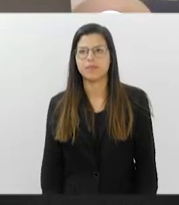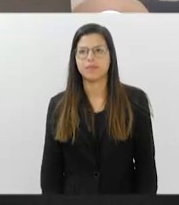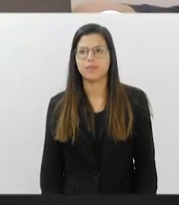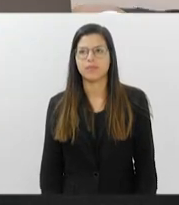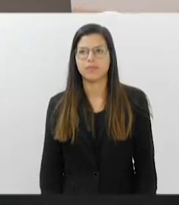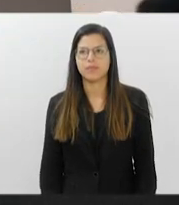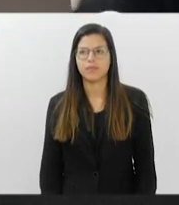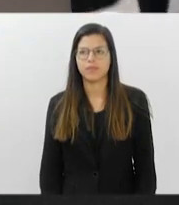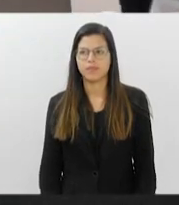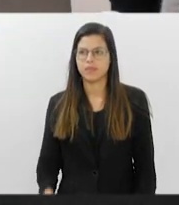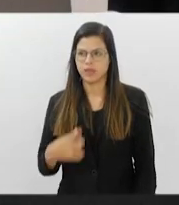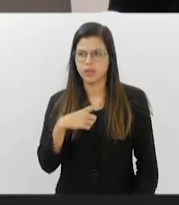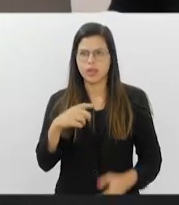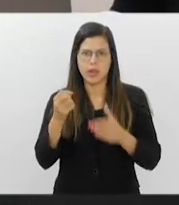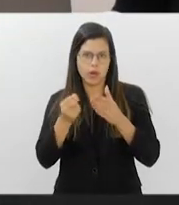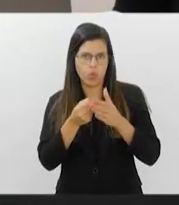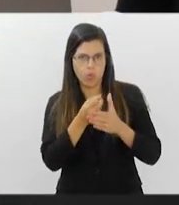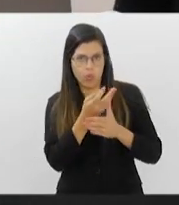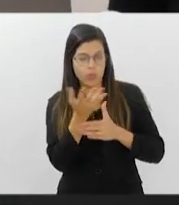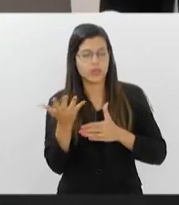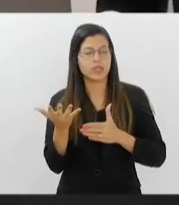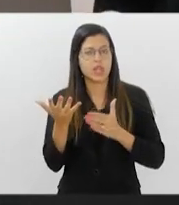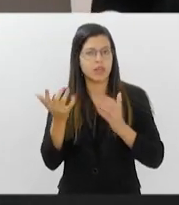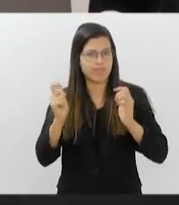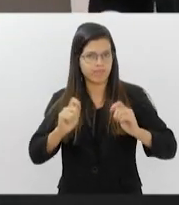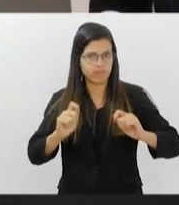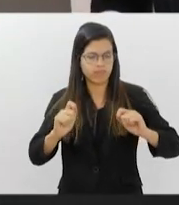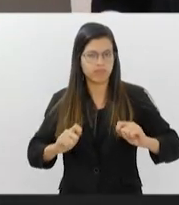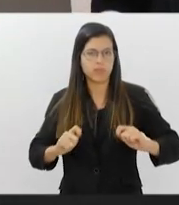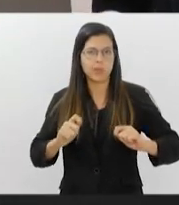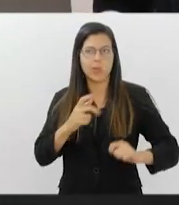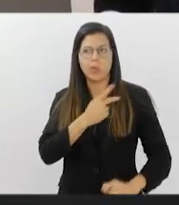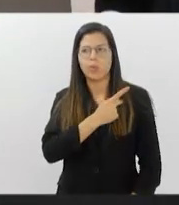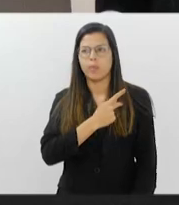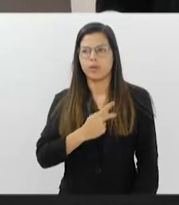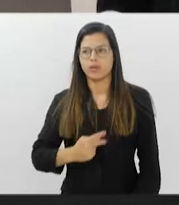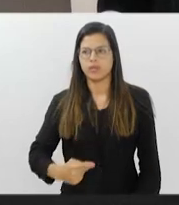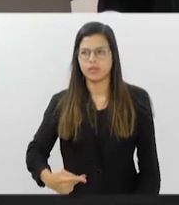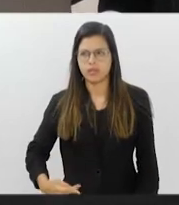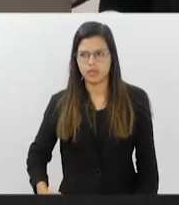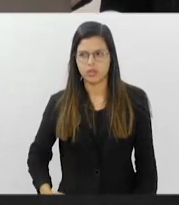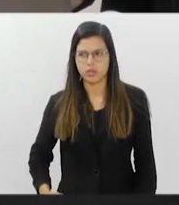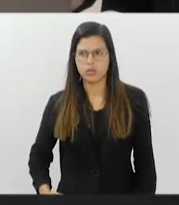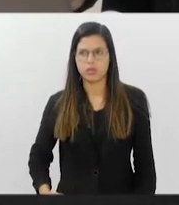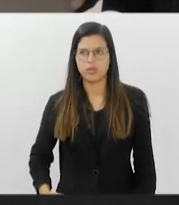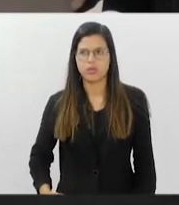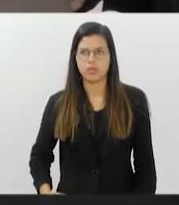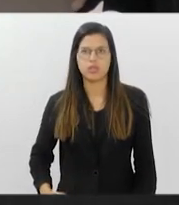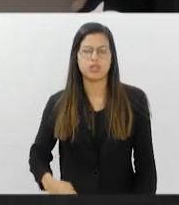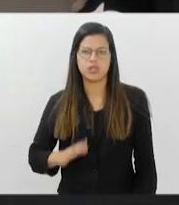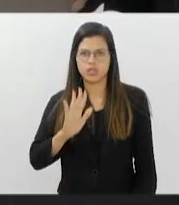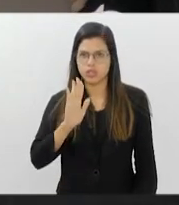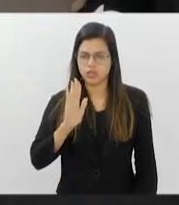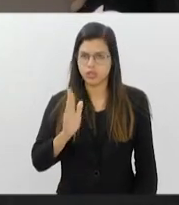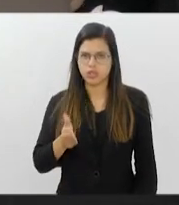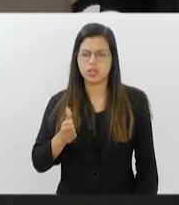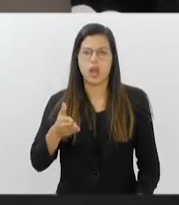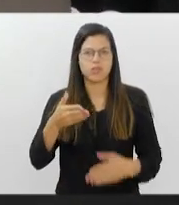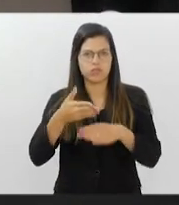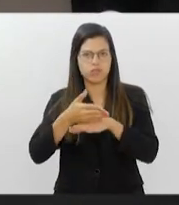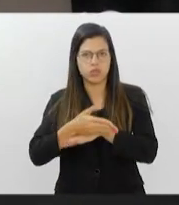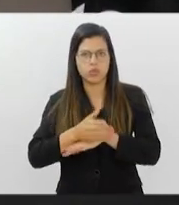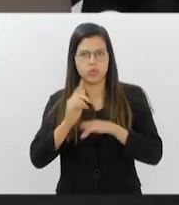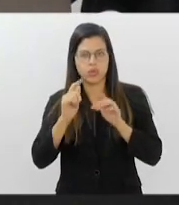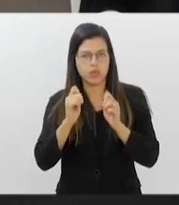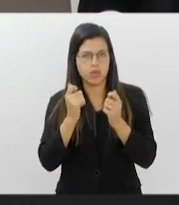Verificamos que agora o presidente encontra-se na casa em reunião